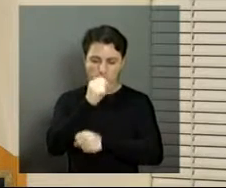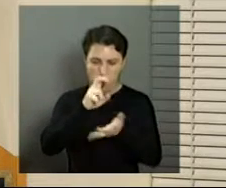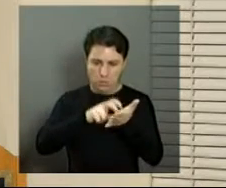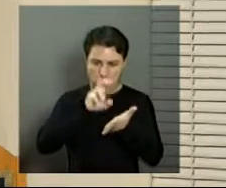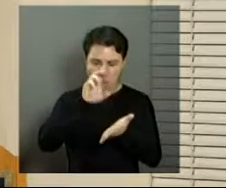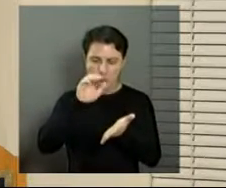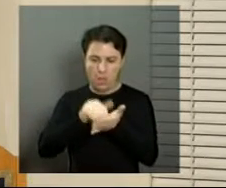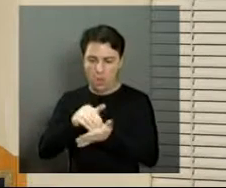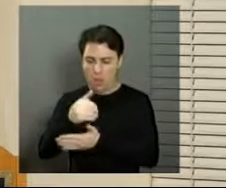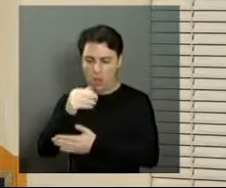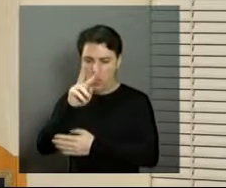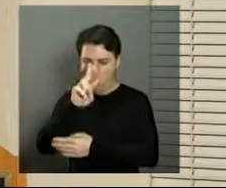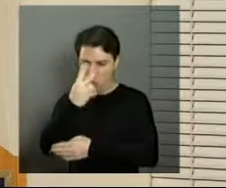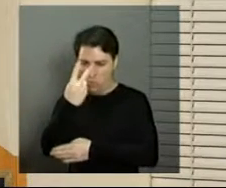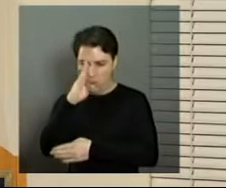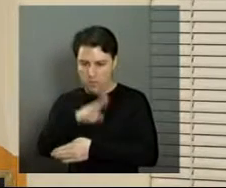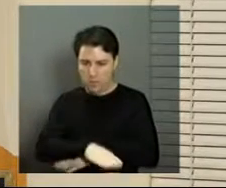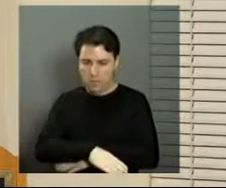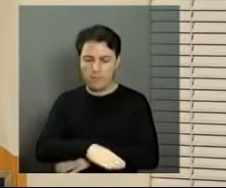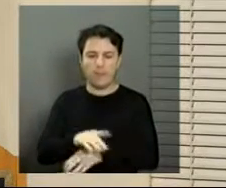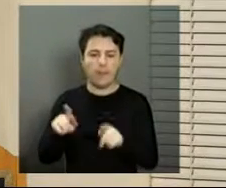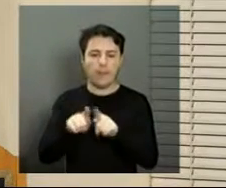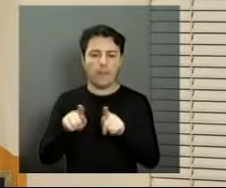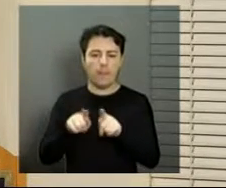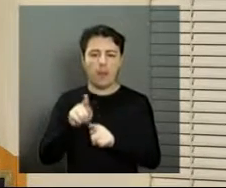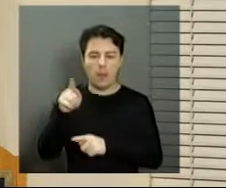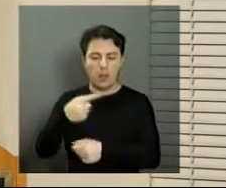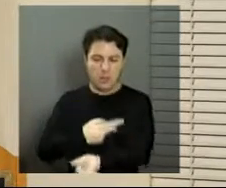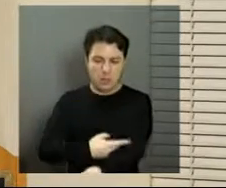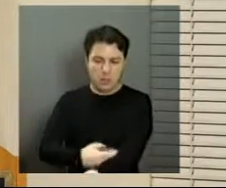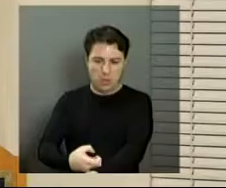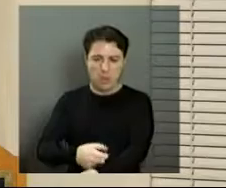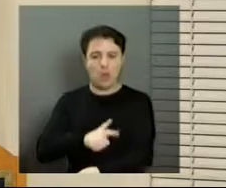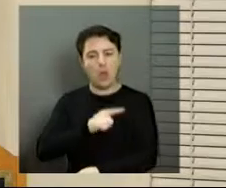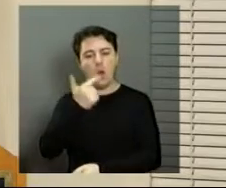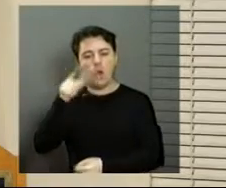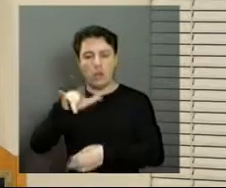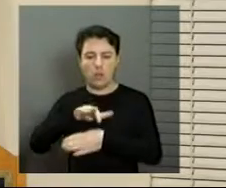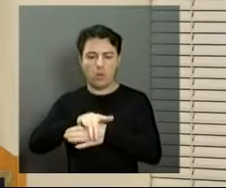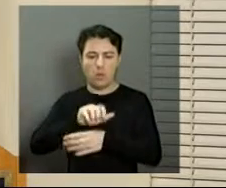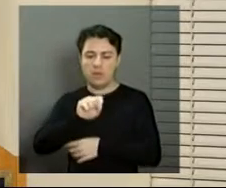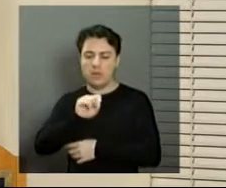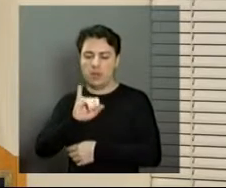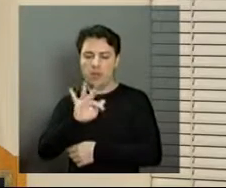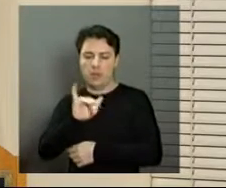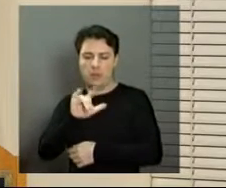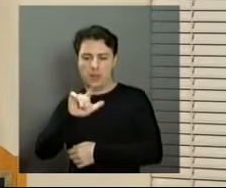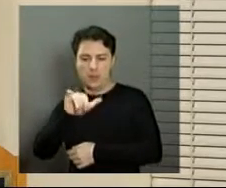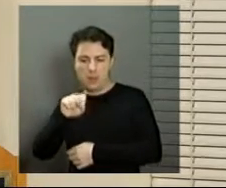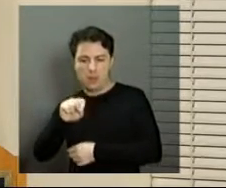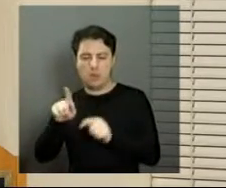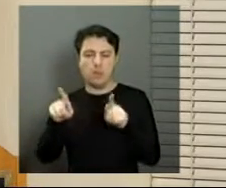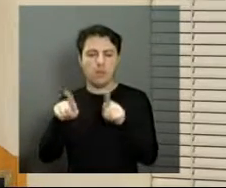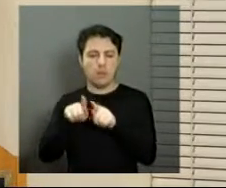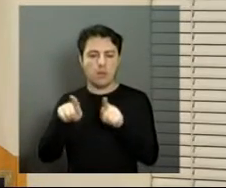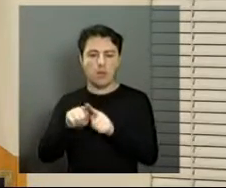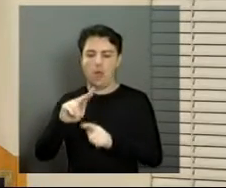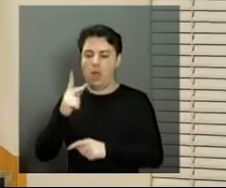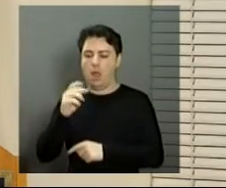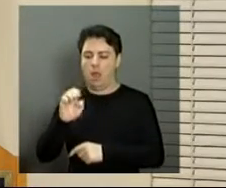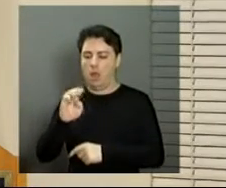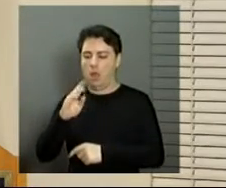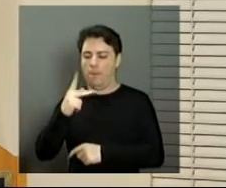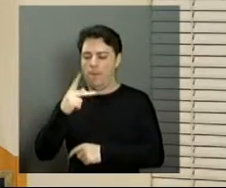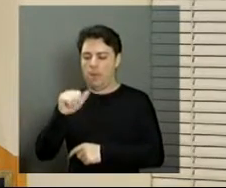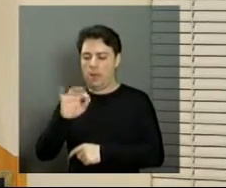nos postos de saúde. Além do HIV, também são feitos exames que detectam sífilis e as hepatites B e C. Na cidade também